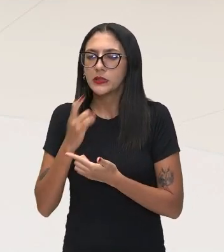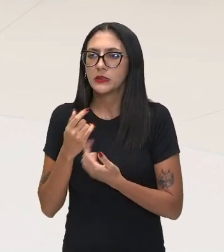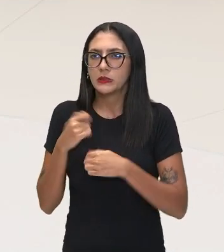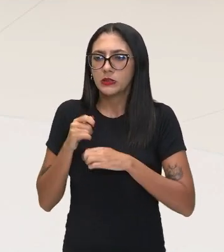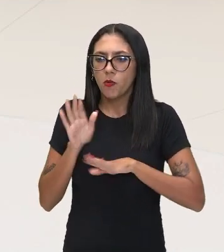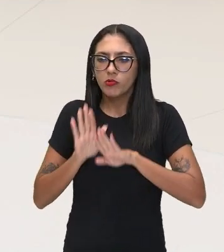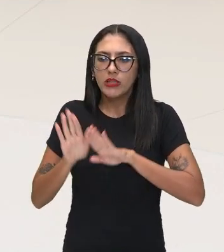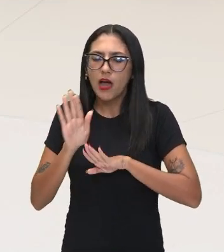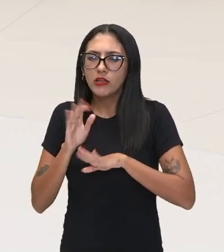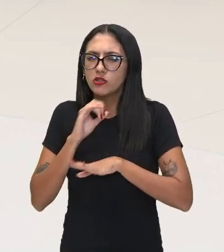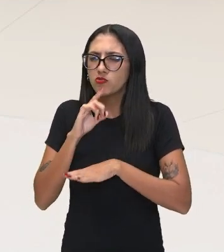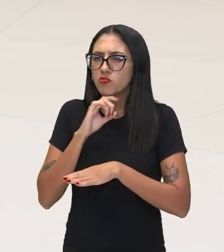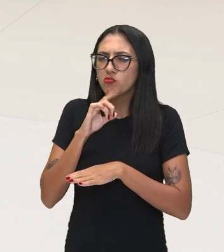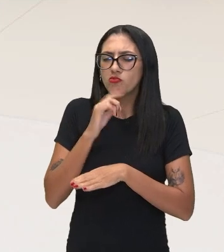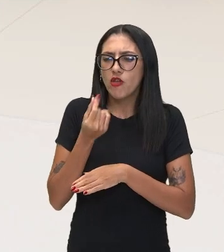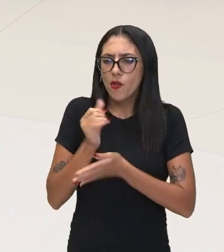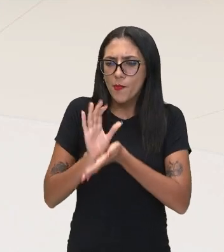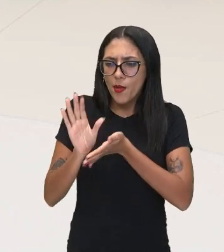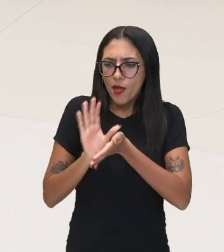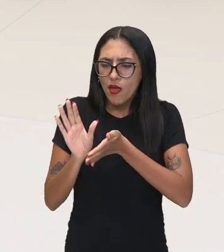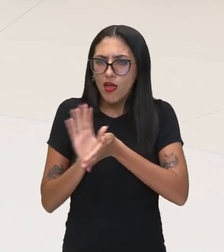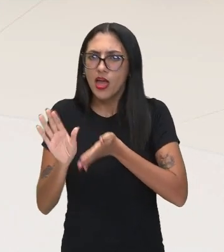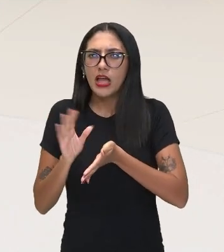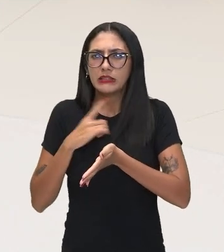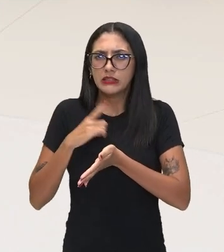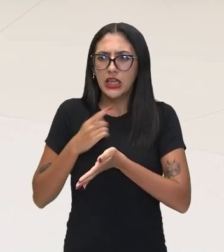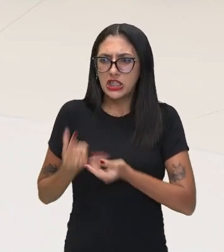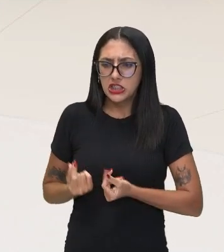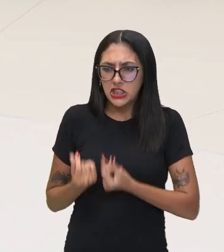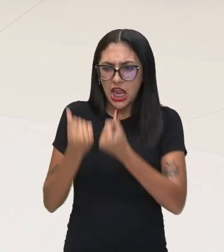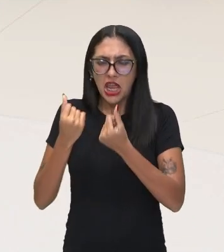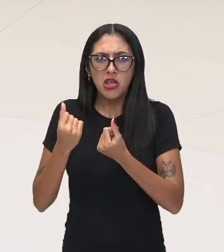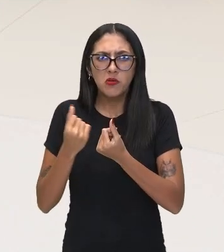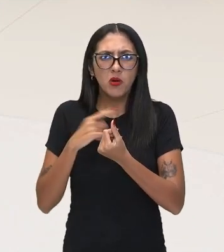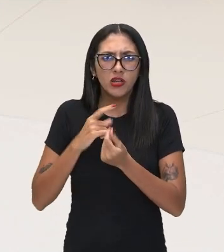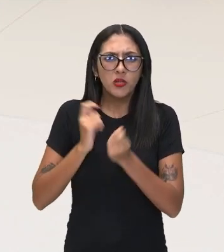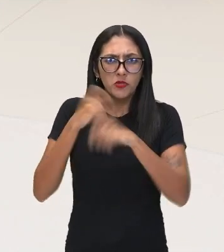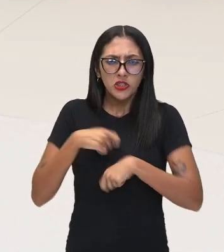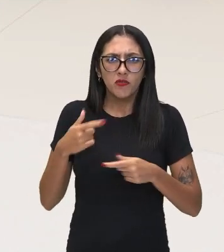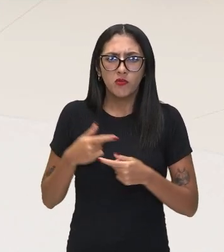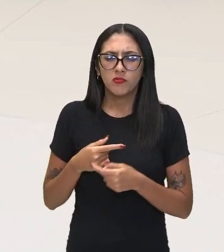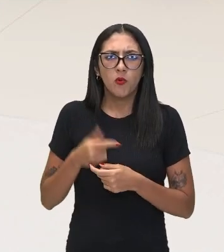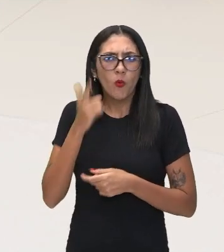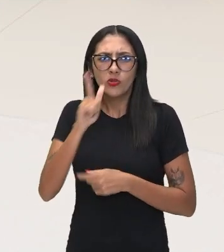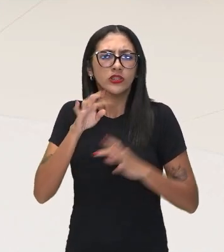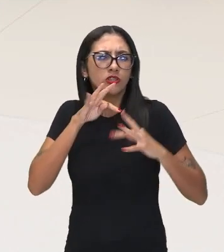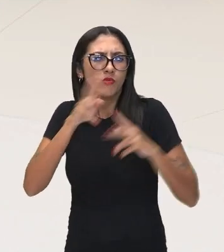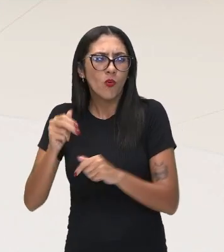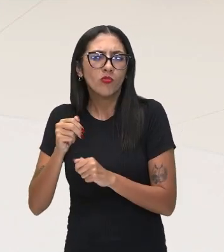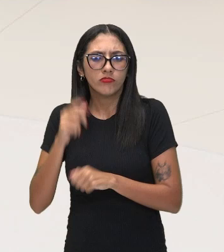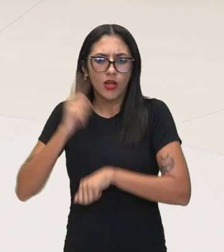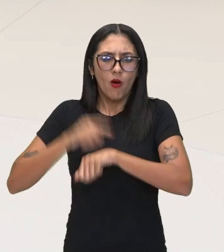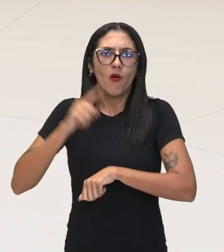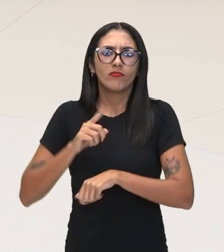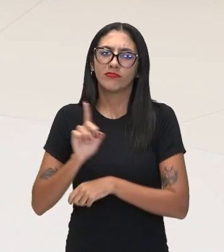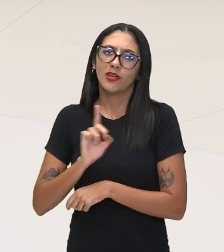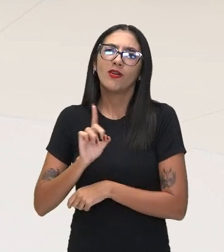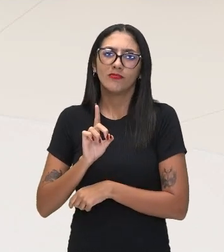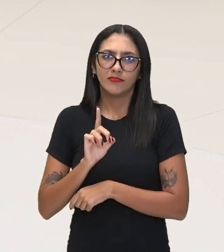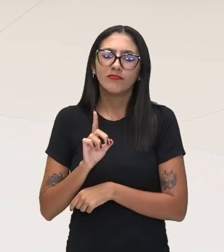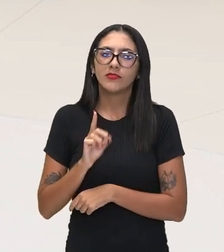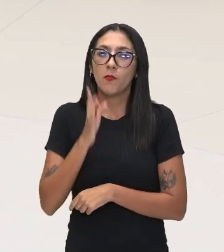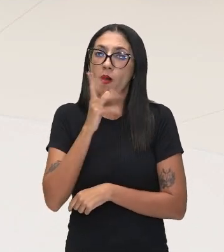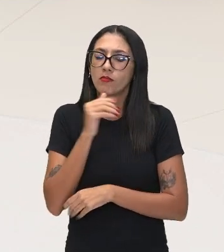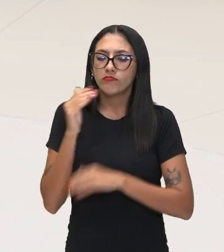natural, né? Não é só porque você tem o dinheiro que é certeza de um sucesso. Então, você vai ter que assumir esses riscos aí,